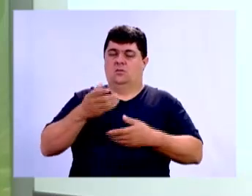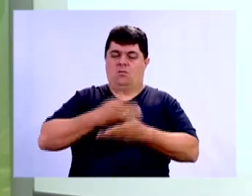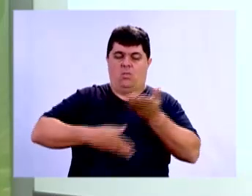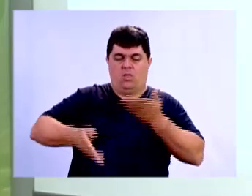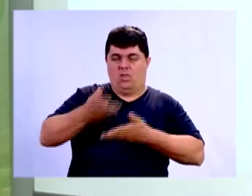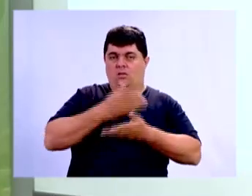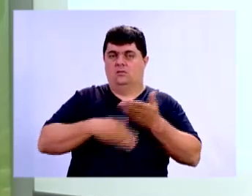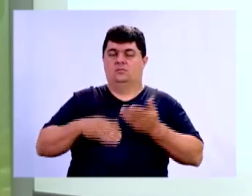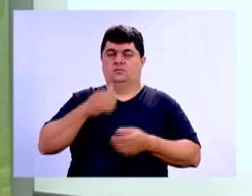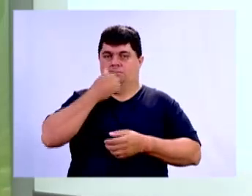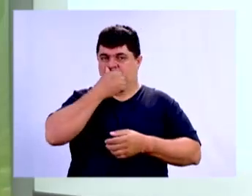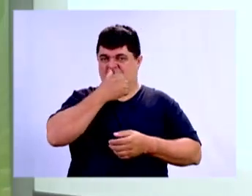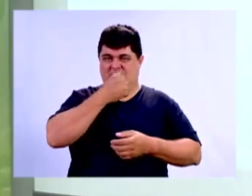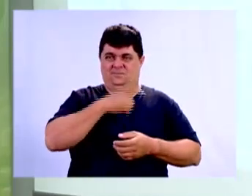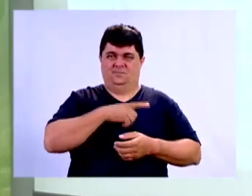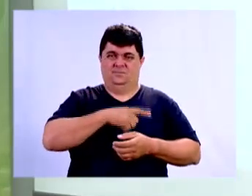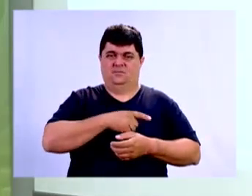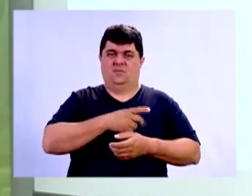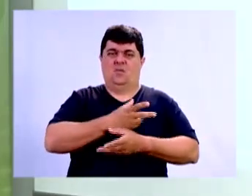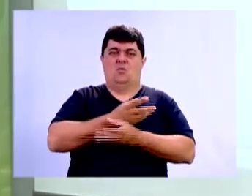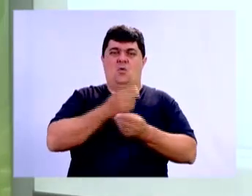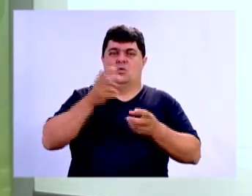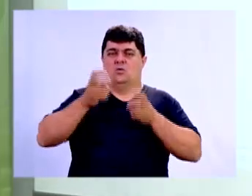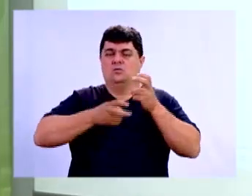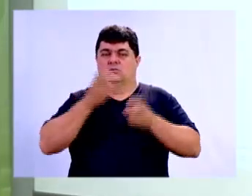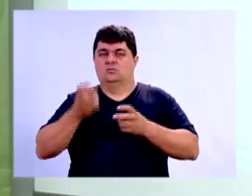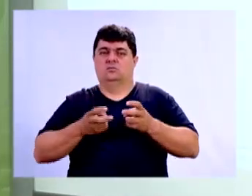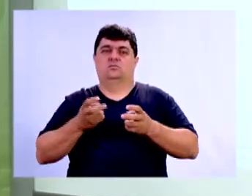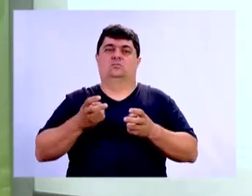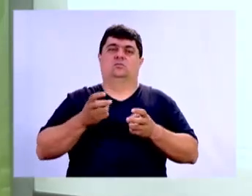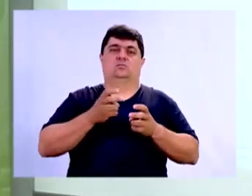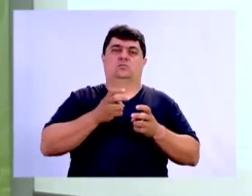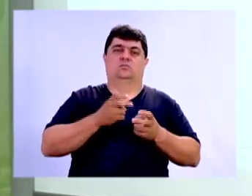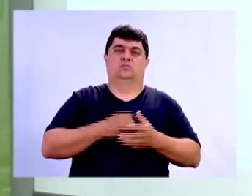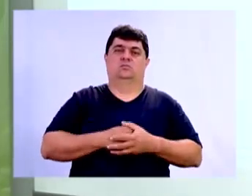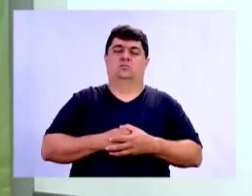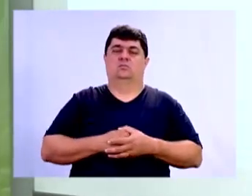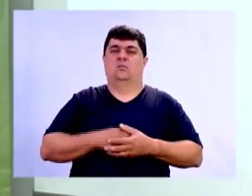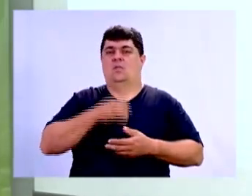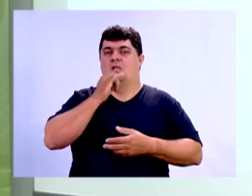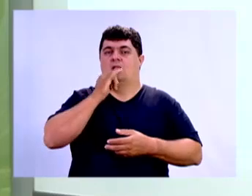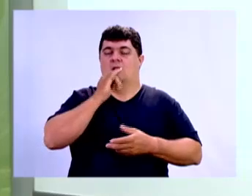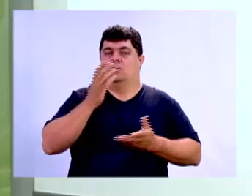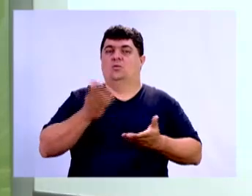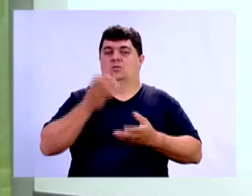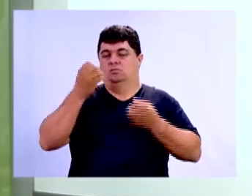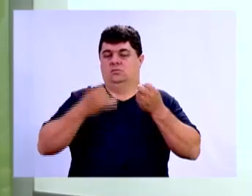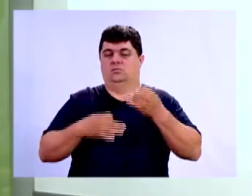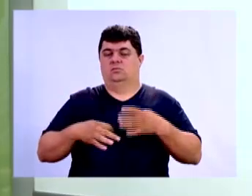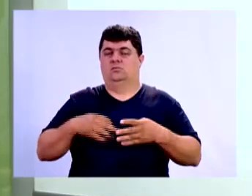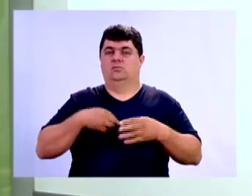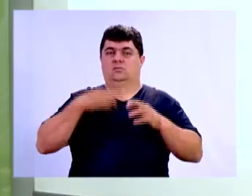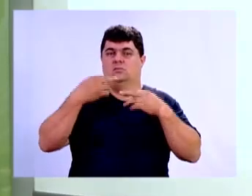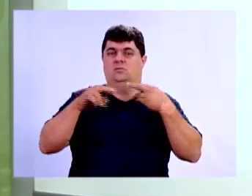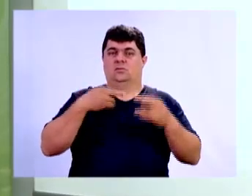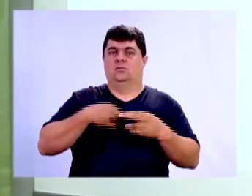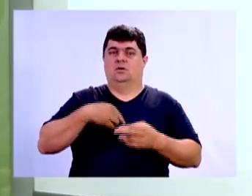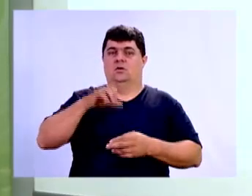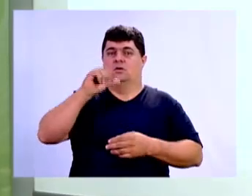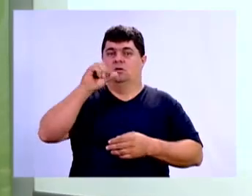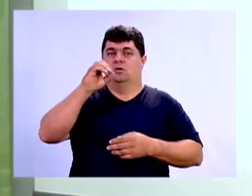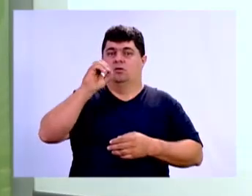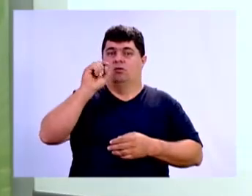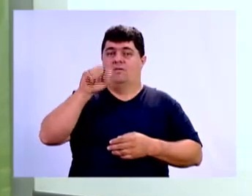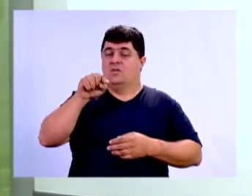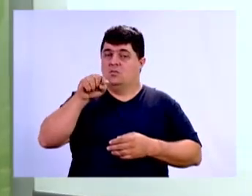sendo manipulado. A quantidade de computadores de nós, né? O exemplo que ele está dando hoje, que a rede desse banco tinha 90